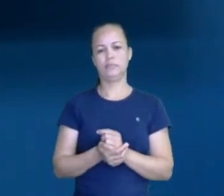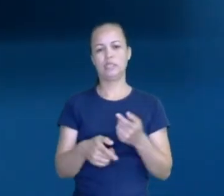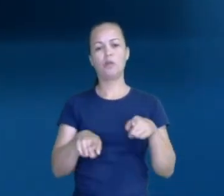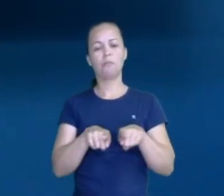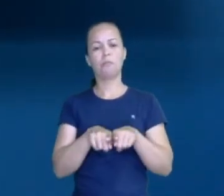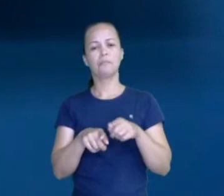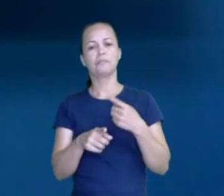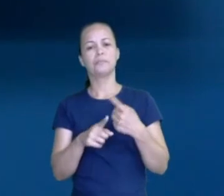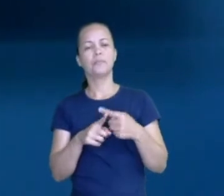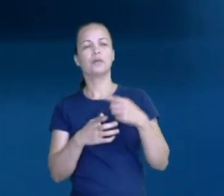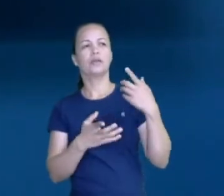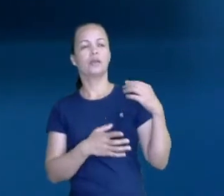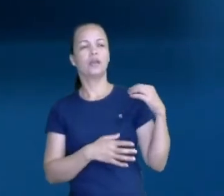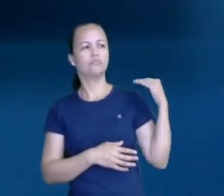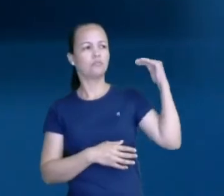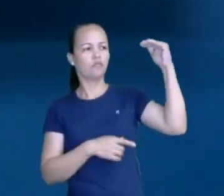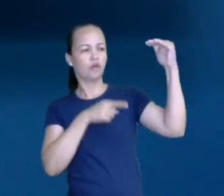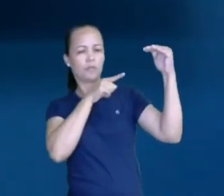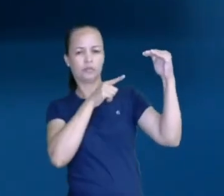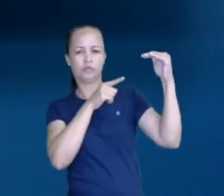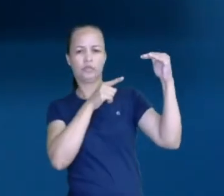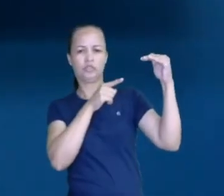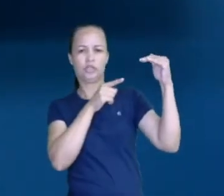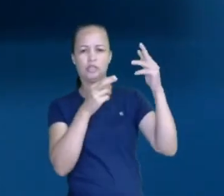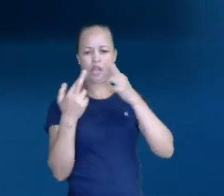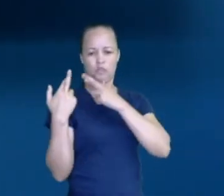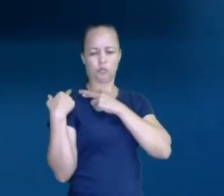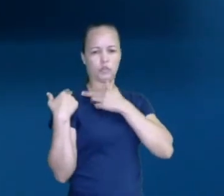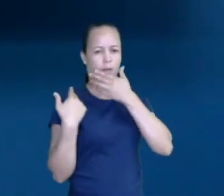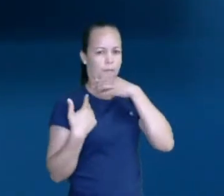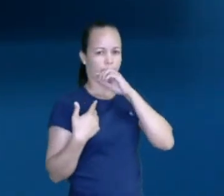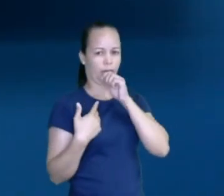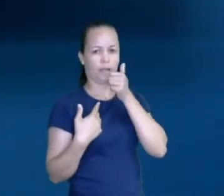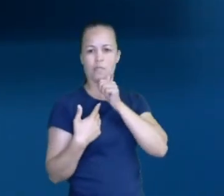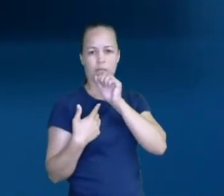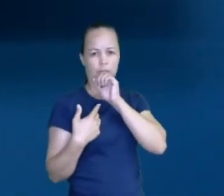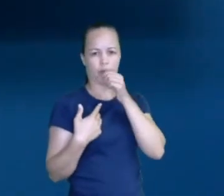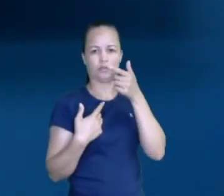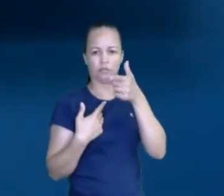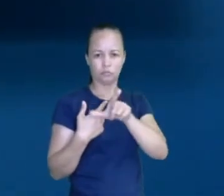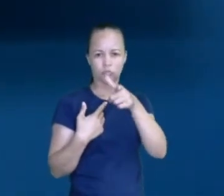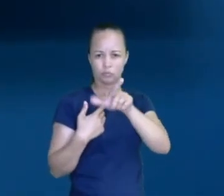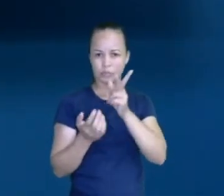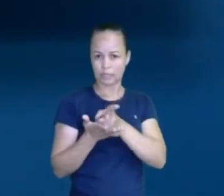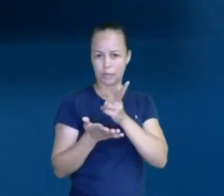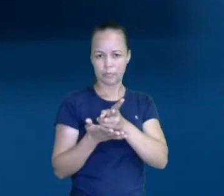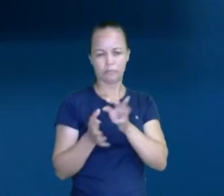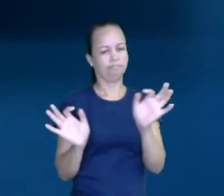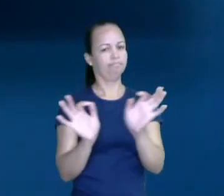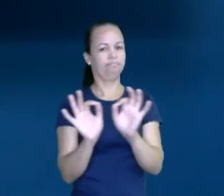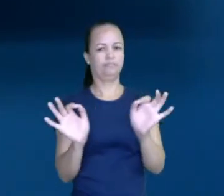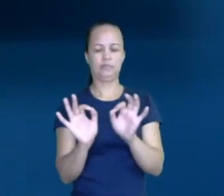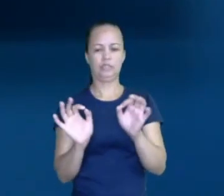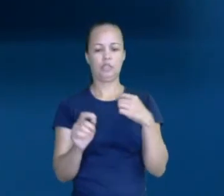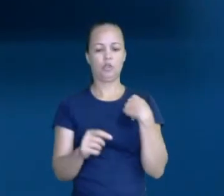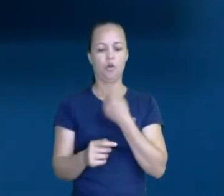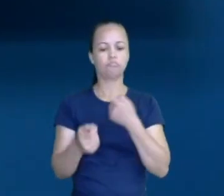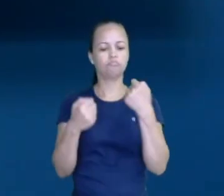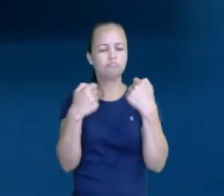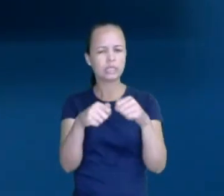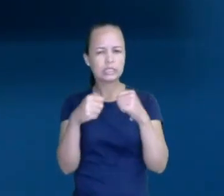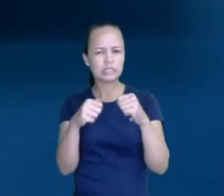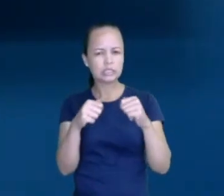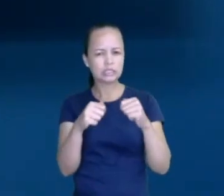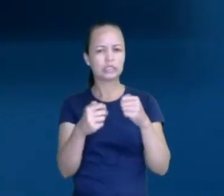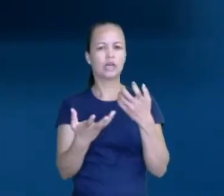mais tanto da nossa mãe, do nosso pai, como a gente é criança e adolescente para nos dar as coisas. A gente precisa